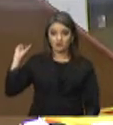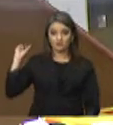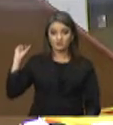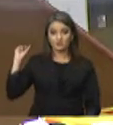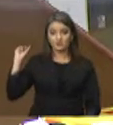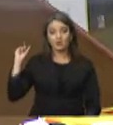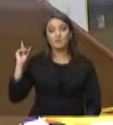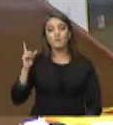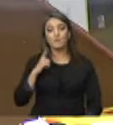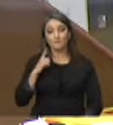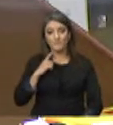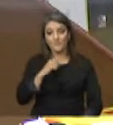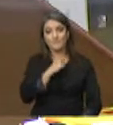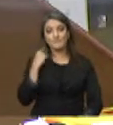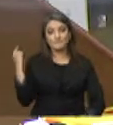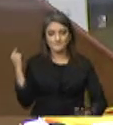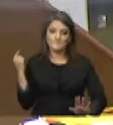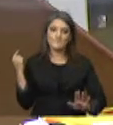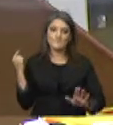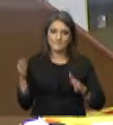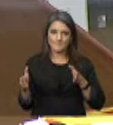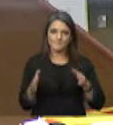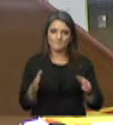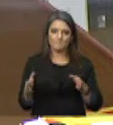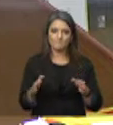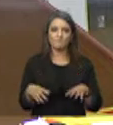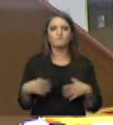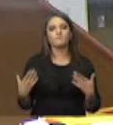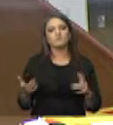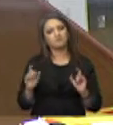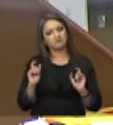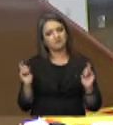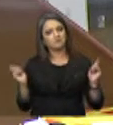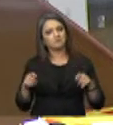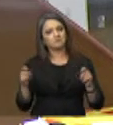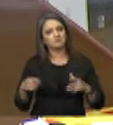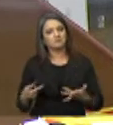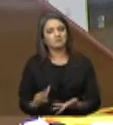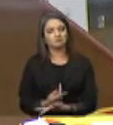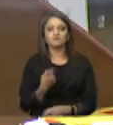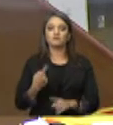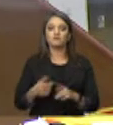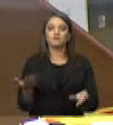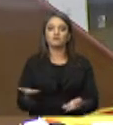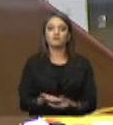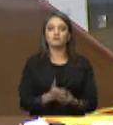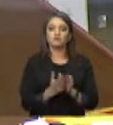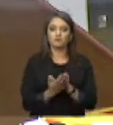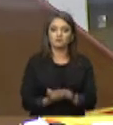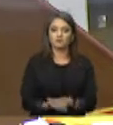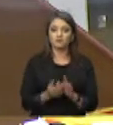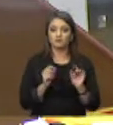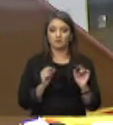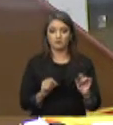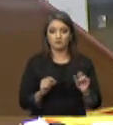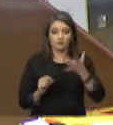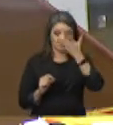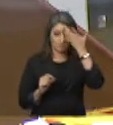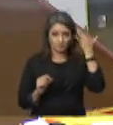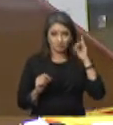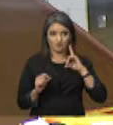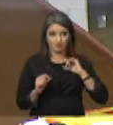para a configuração da prescrição segundo seus termos essa aplicação é viável porque o caso é de uma novatio legis in melius